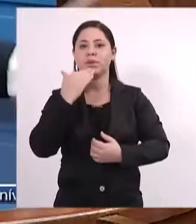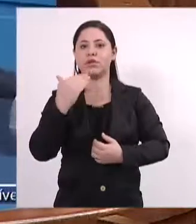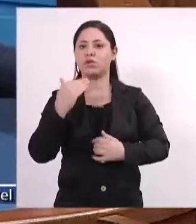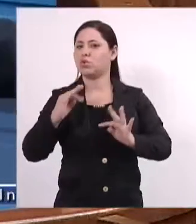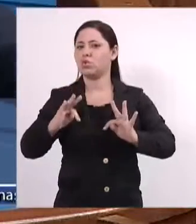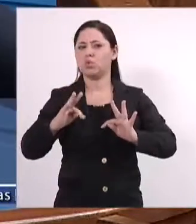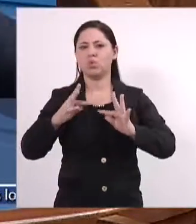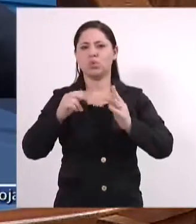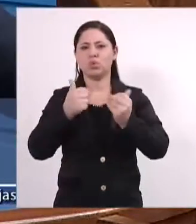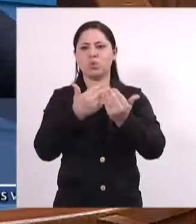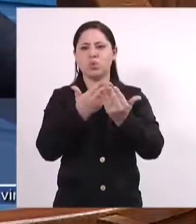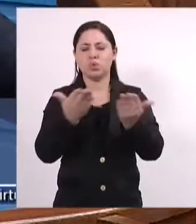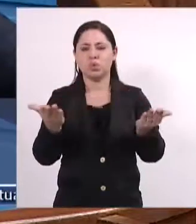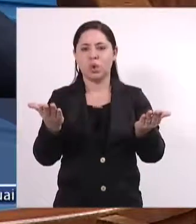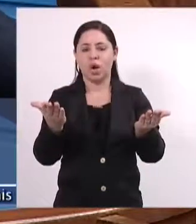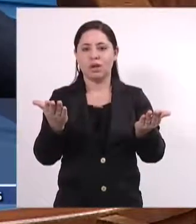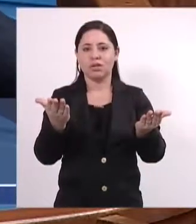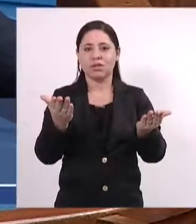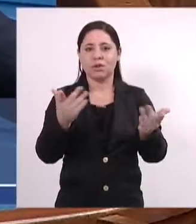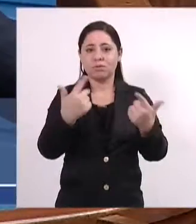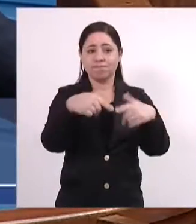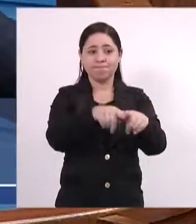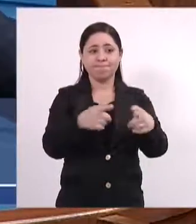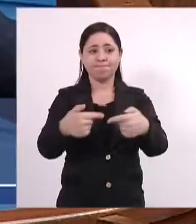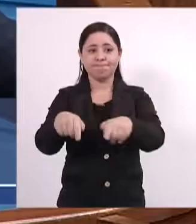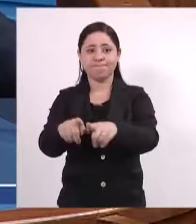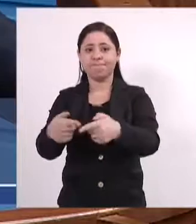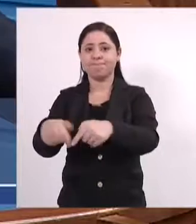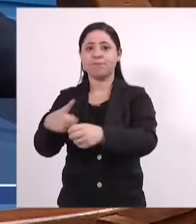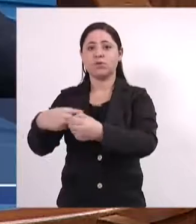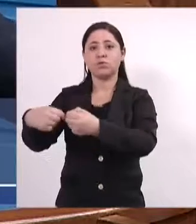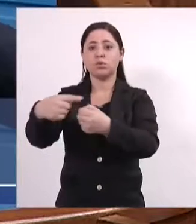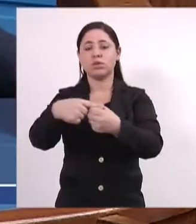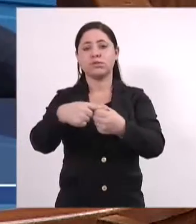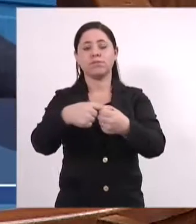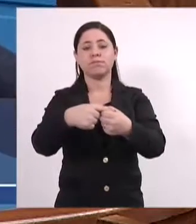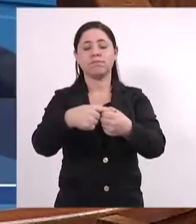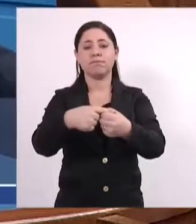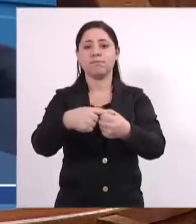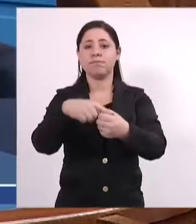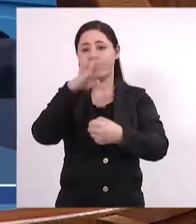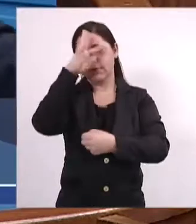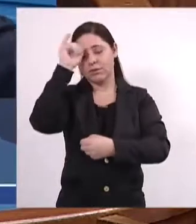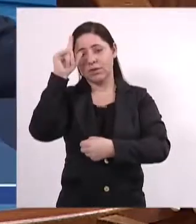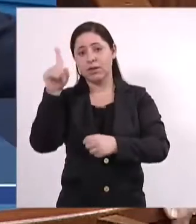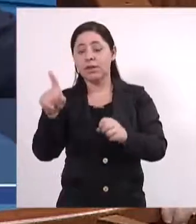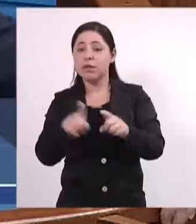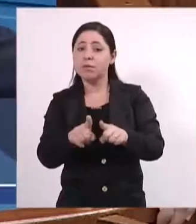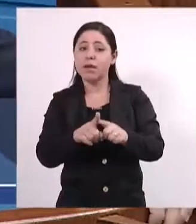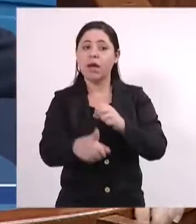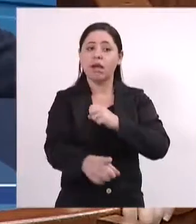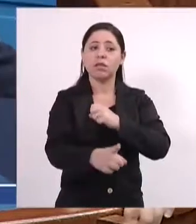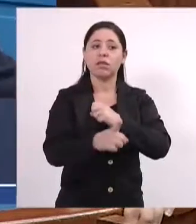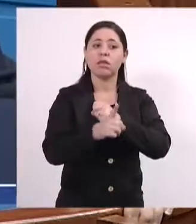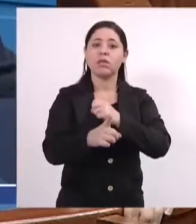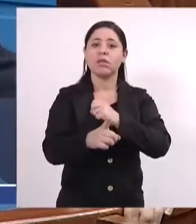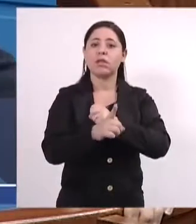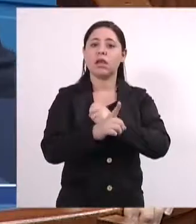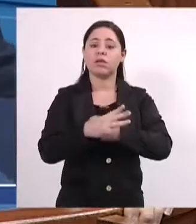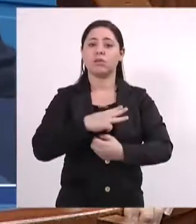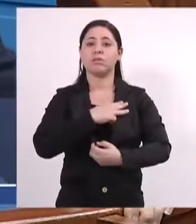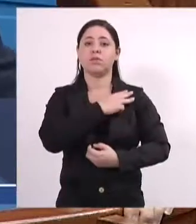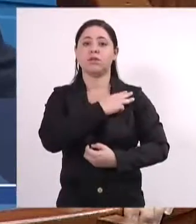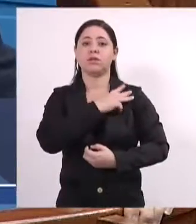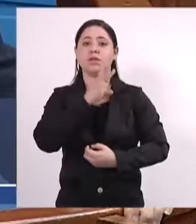de todos os consórcios intermunicipais do Mato Grosso do Sul e atendendo, então, a nossa